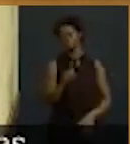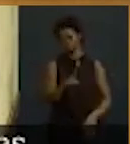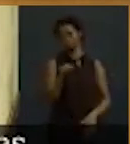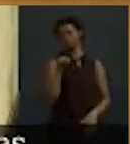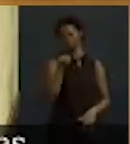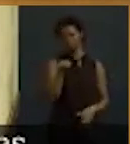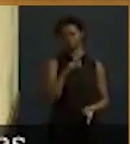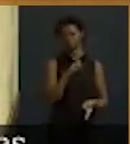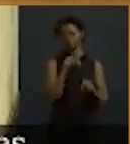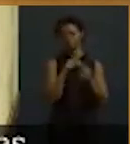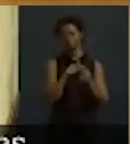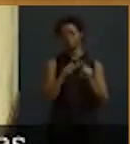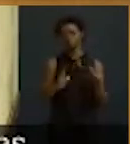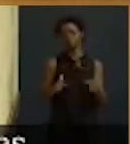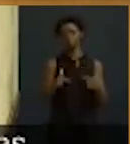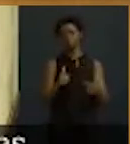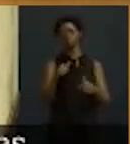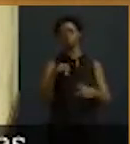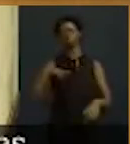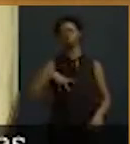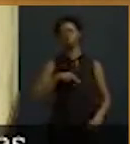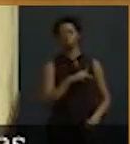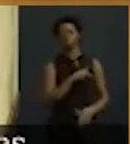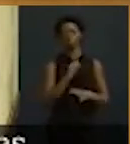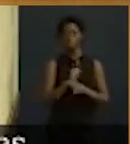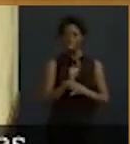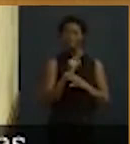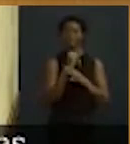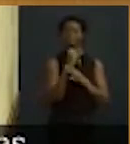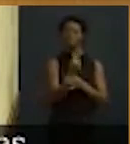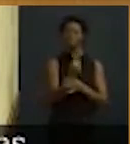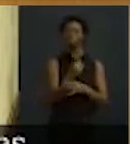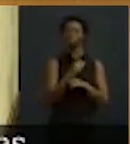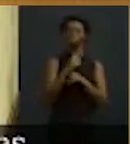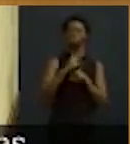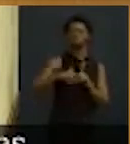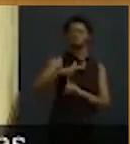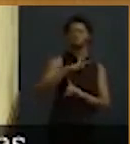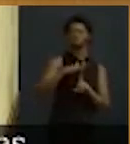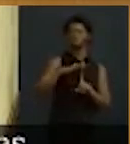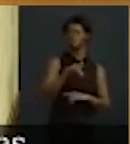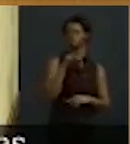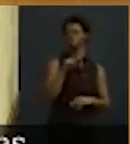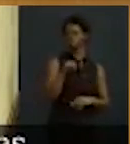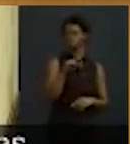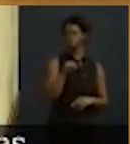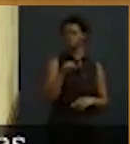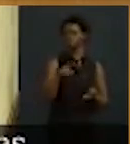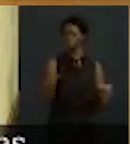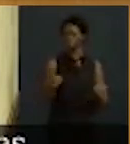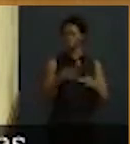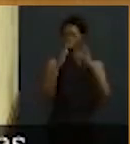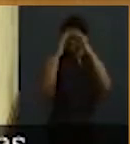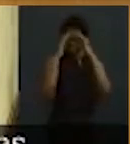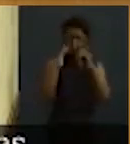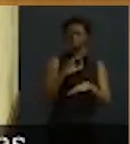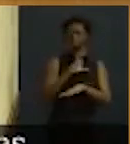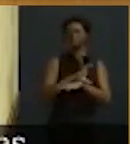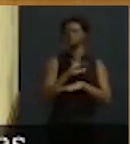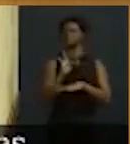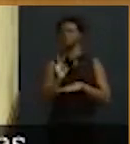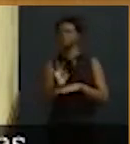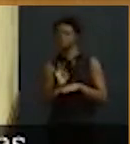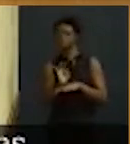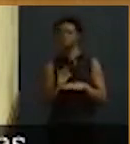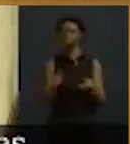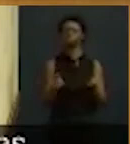Ministério Público, a defesa da sociedade. Defesa esta que se realiza quando há o cumprimento da Constituição Federal,